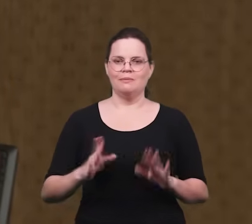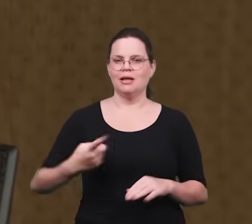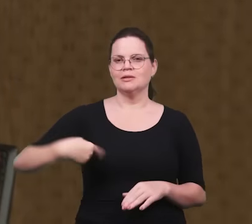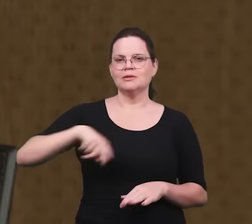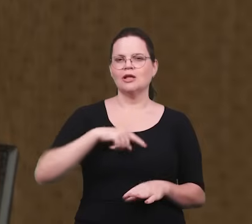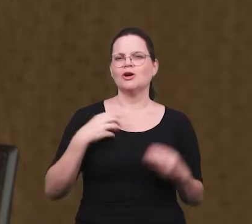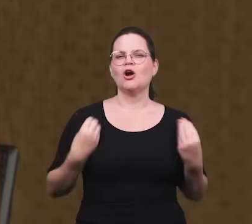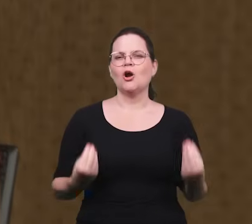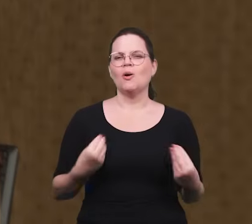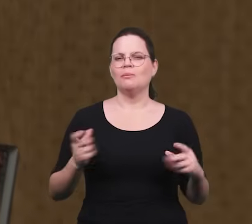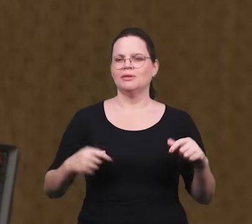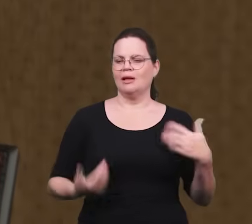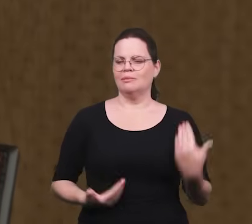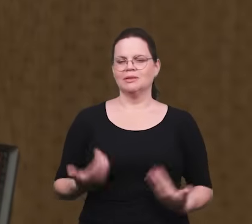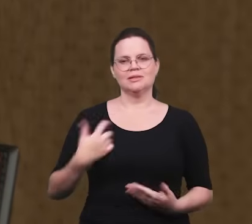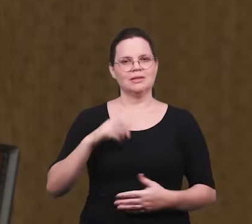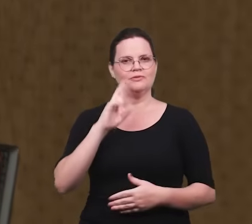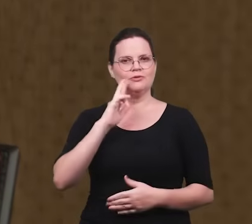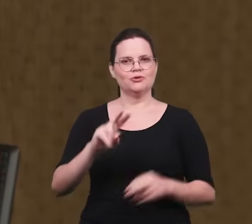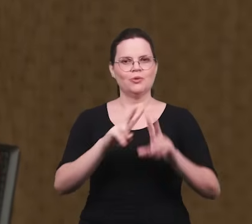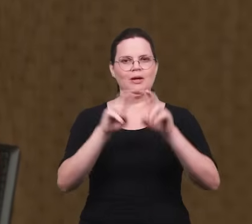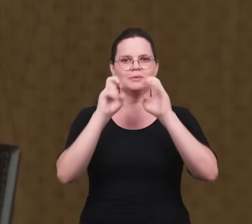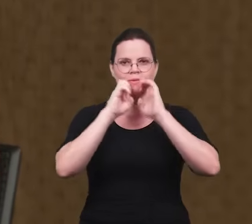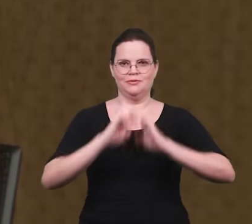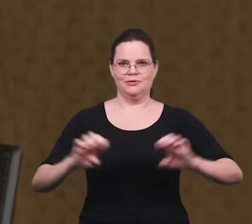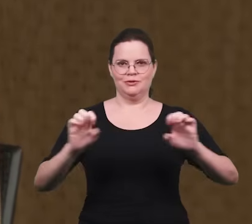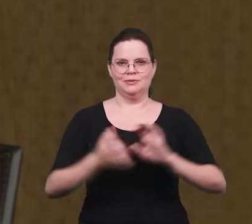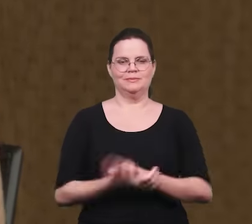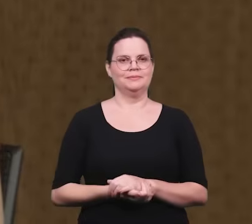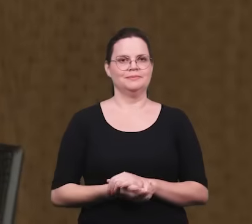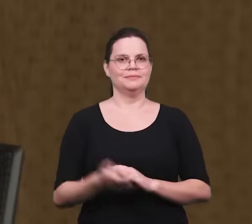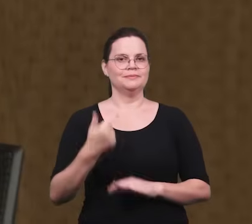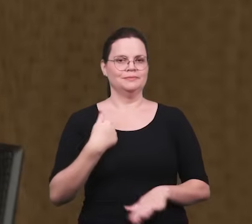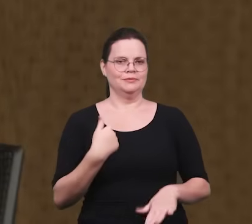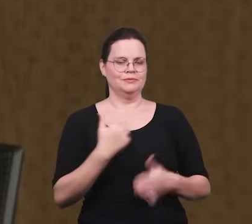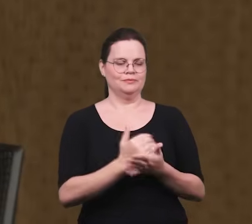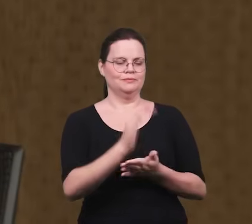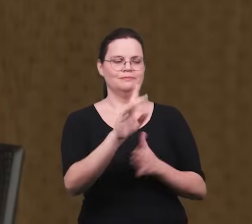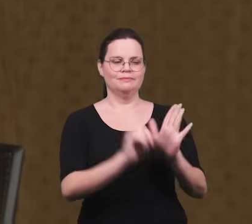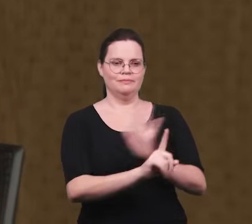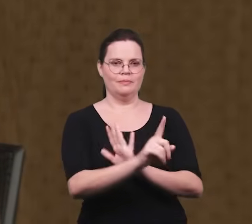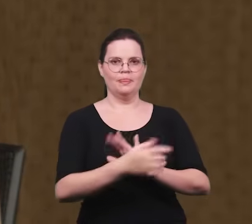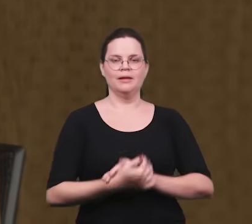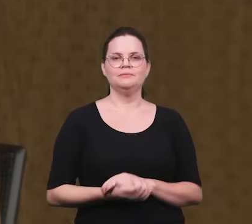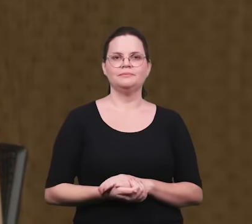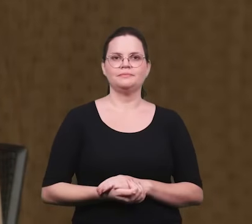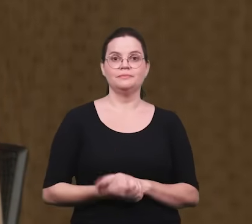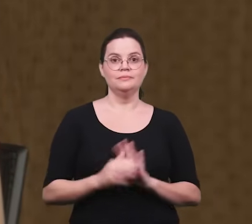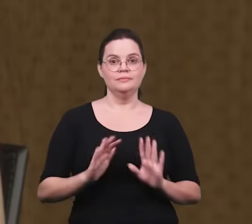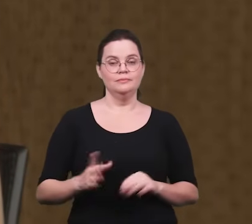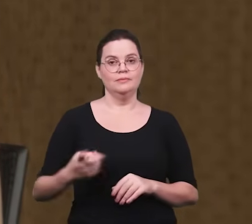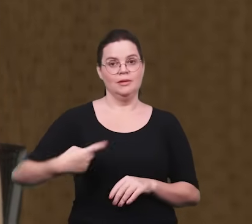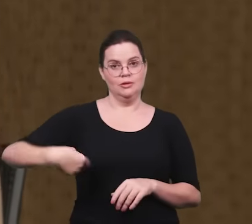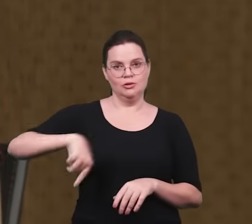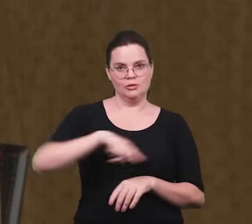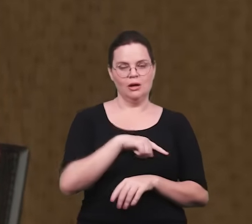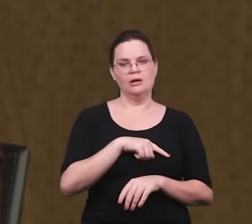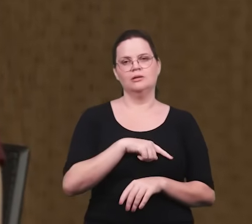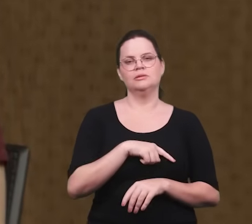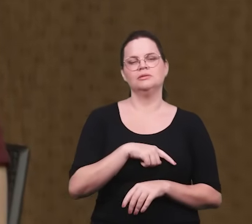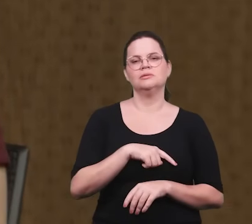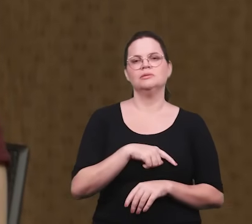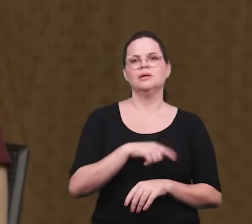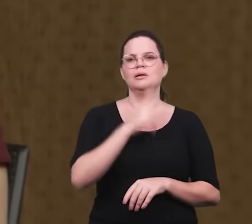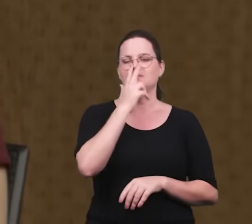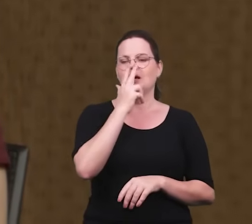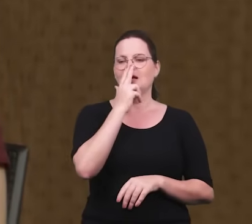melhor ao Senhor nessa tarefa de evangelização. E pastor, eu já queria começar fazendo uma pergunta. Como nós podemos não